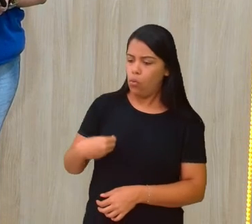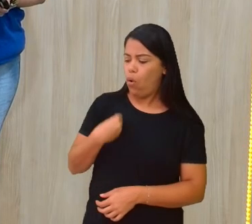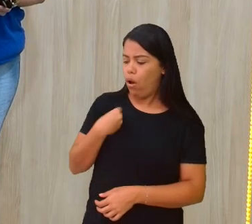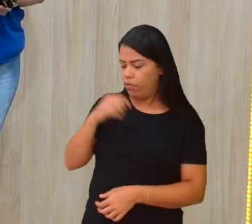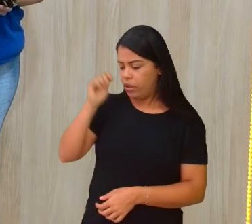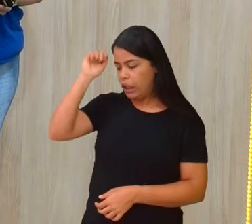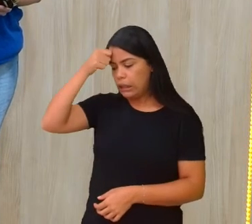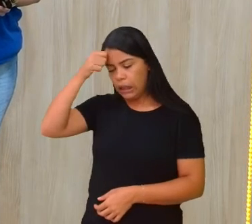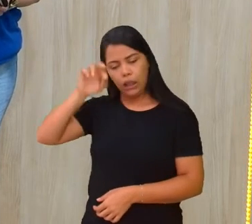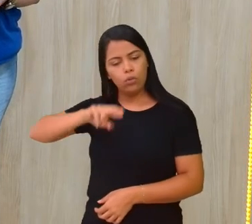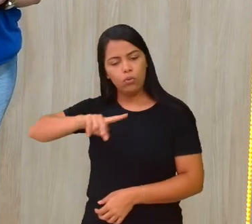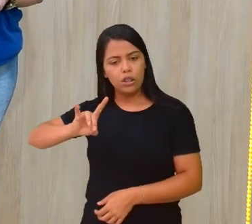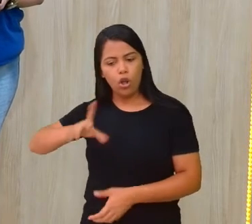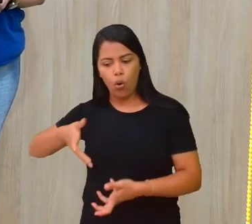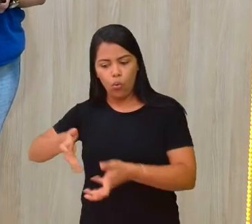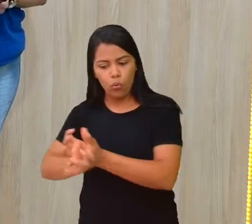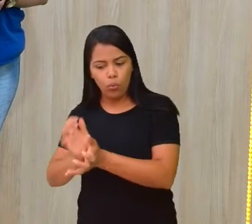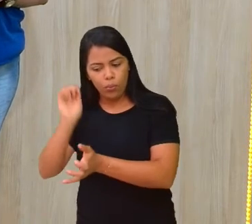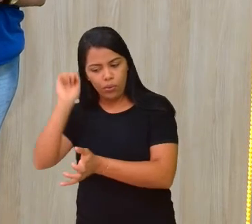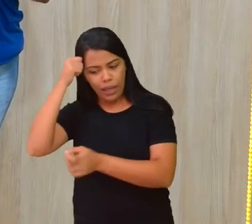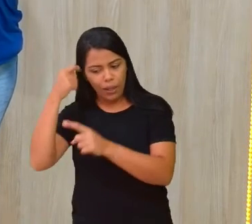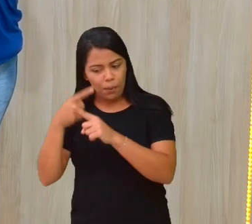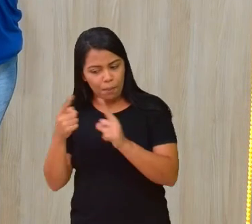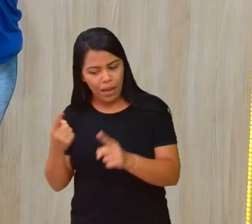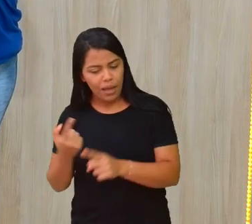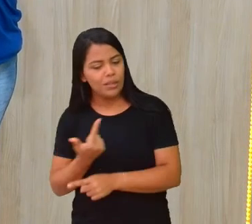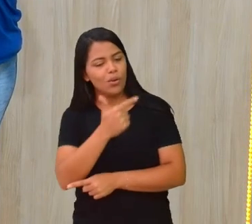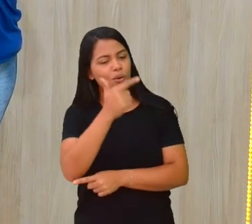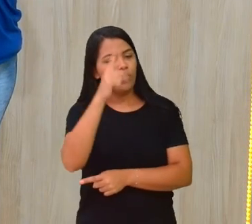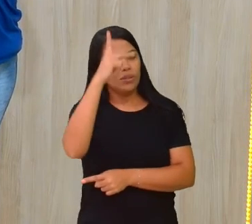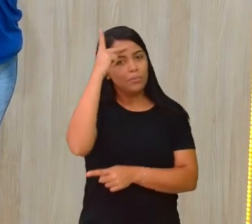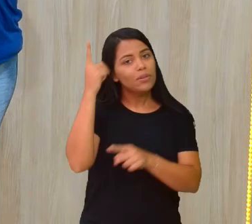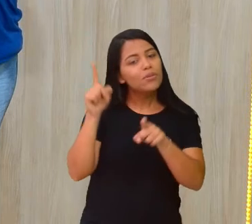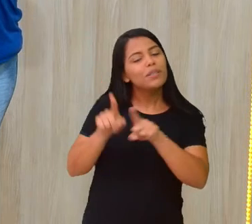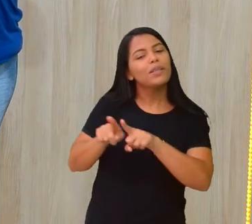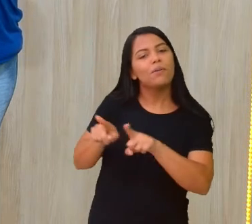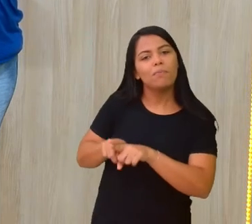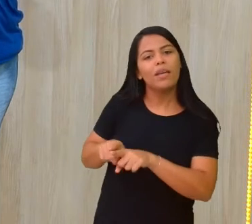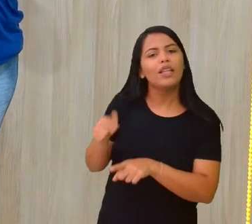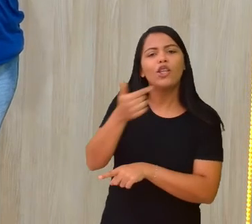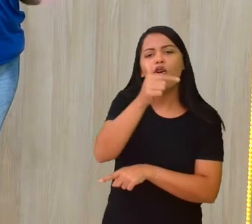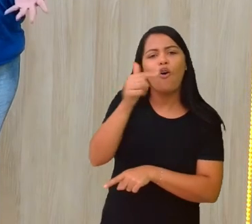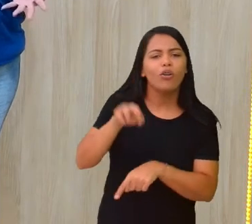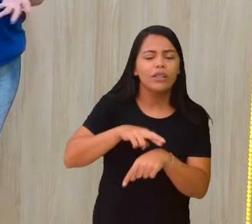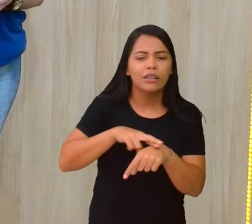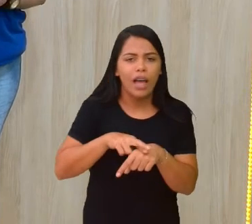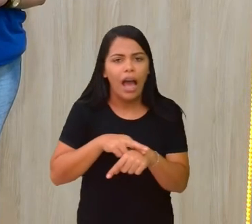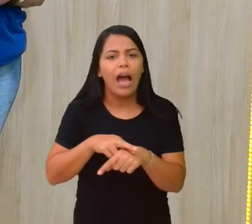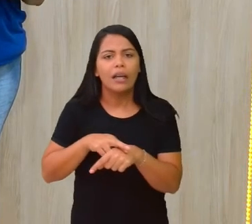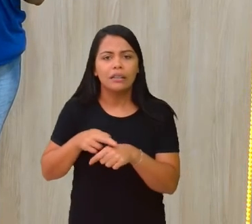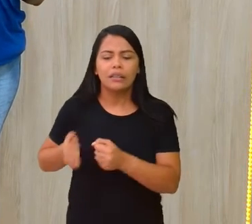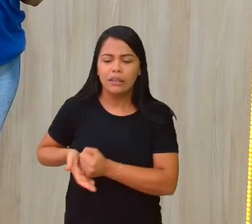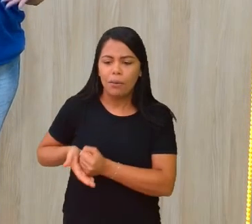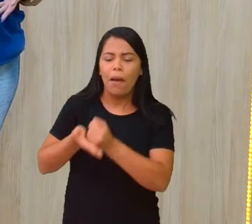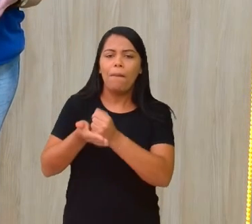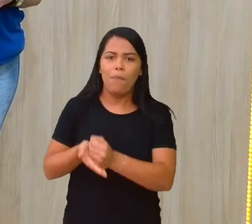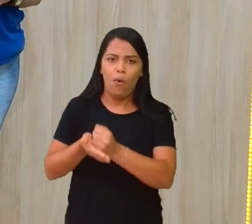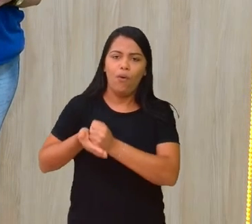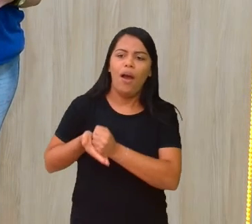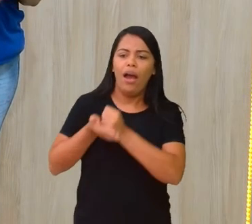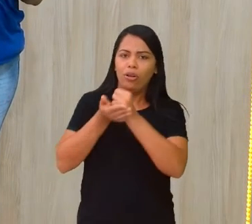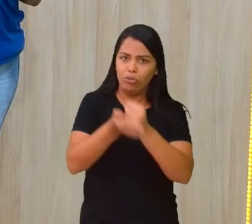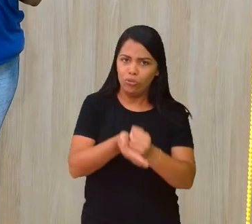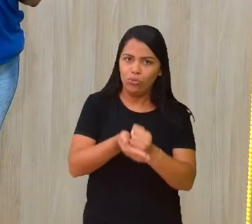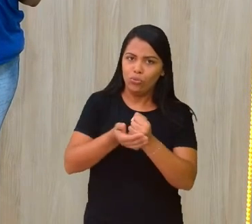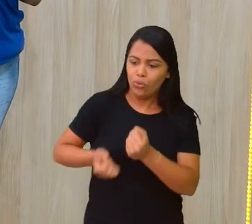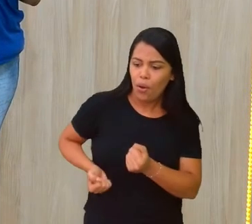Não só os negros, ainda bem, mas muitas pessoas, né, de outras raças apoiam isso. Então, isso é importante,